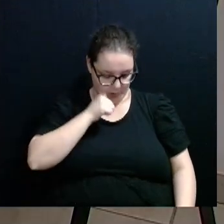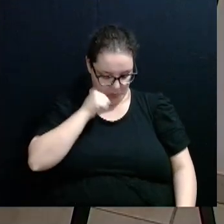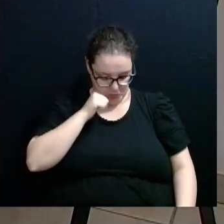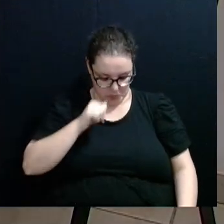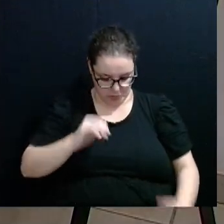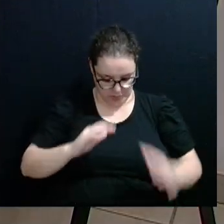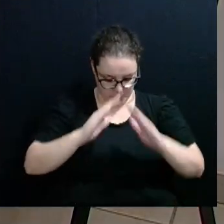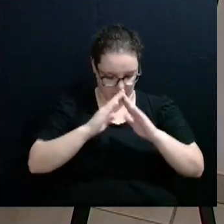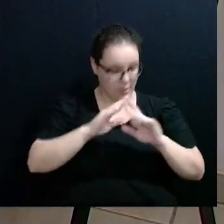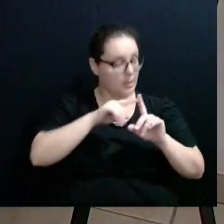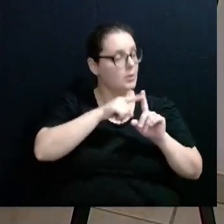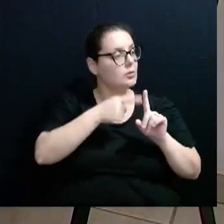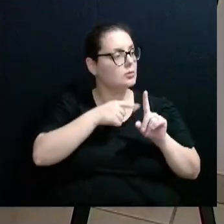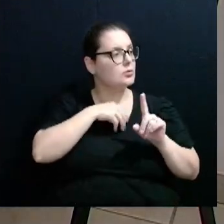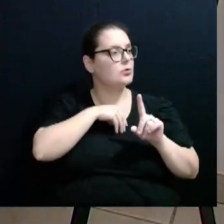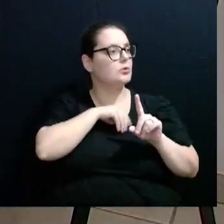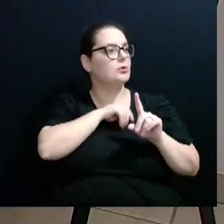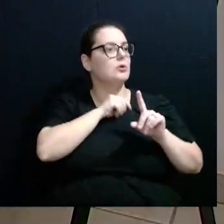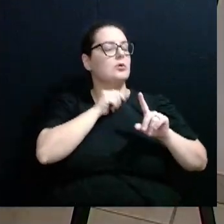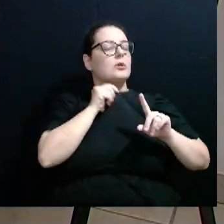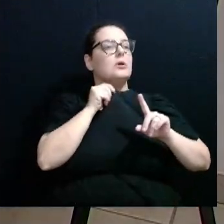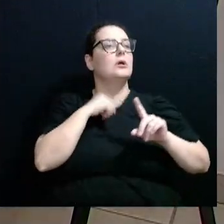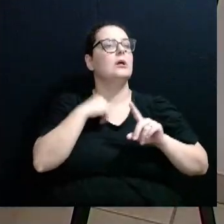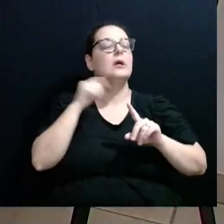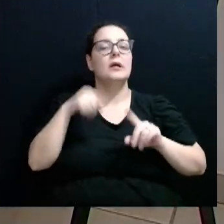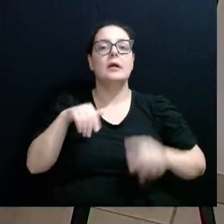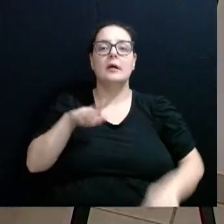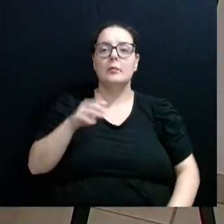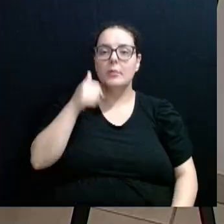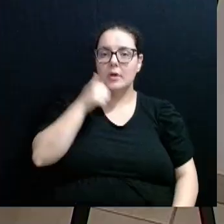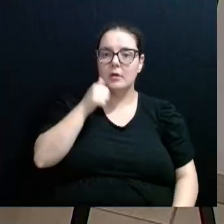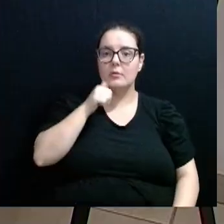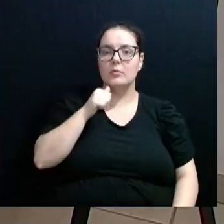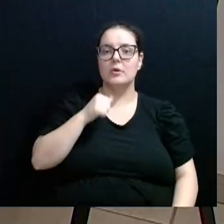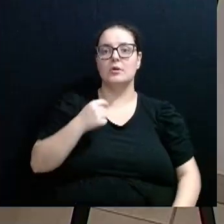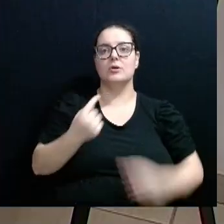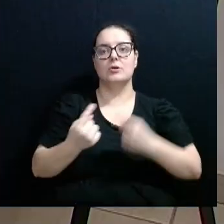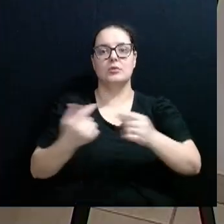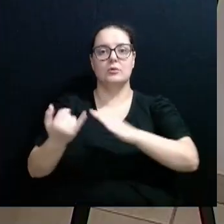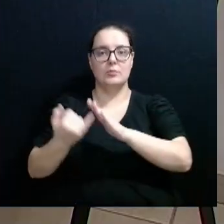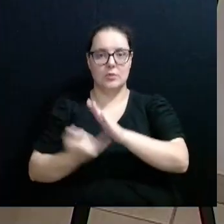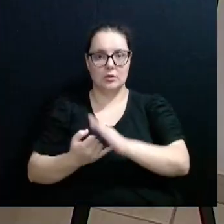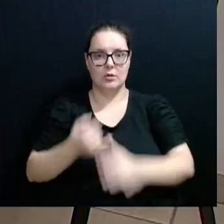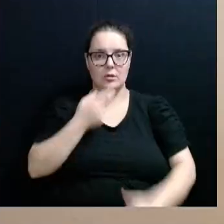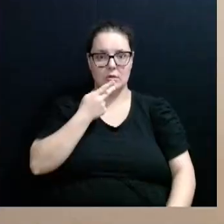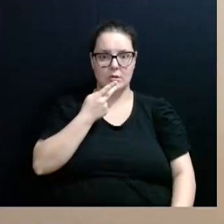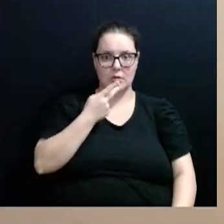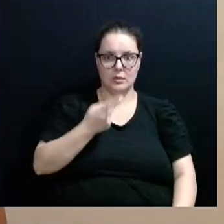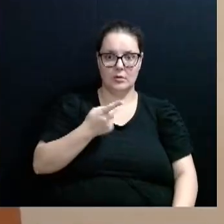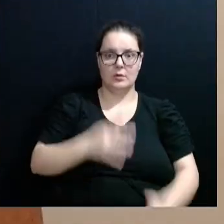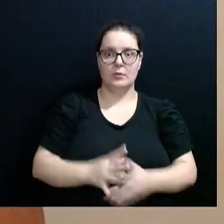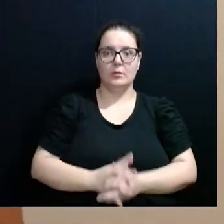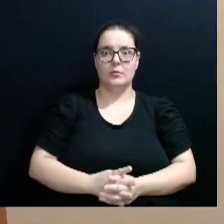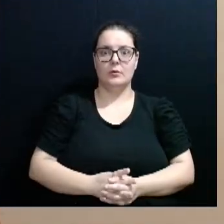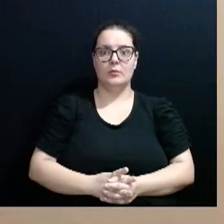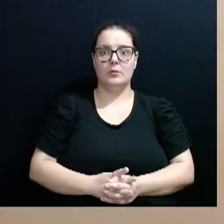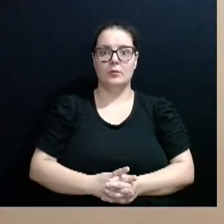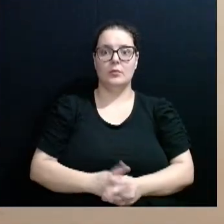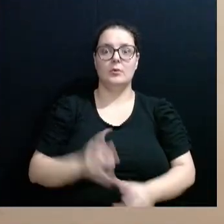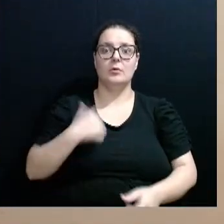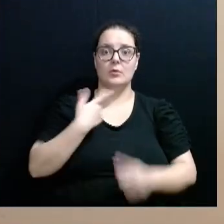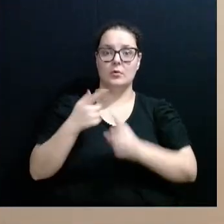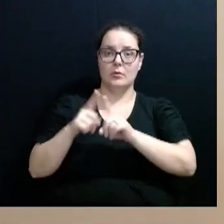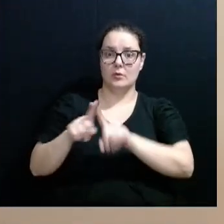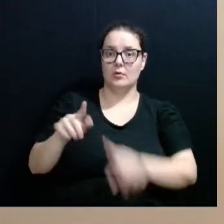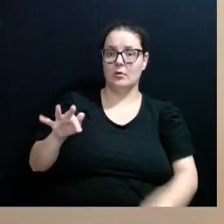Essa segunda casa são mais mulheres vindo de uma dessas instituições que vocês mencionaram? A gente fez parceria com a FEAC para essa